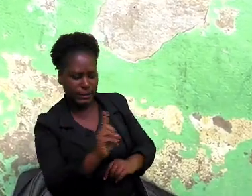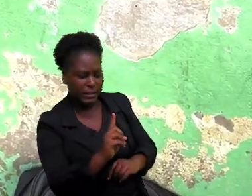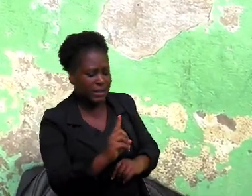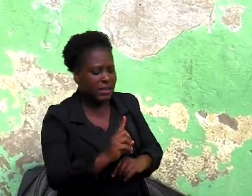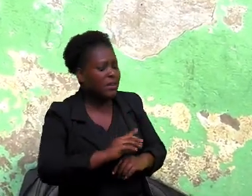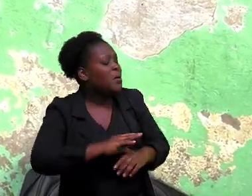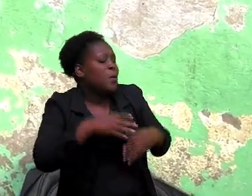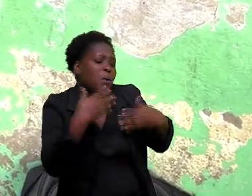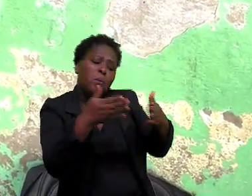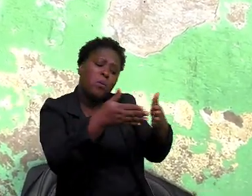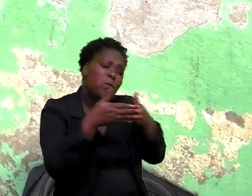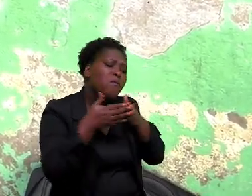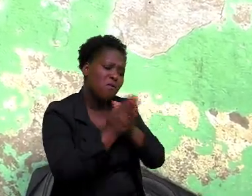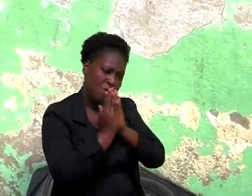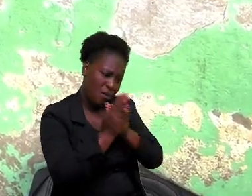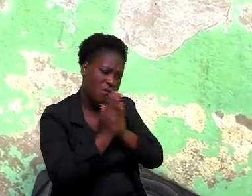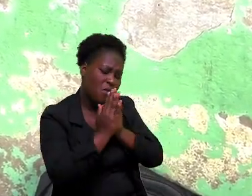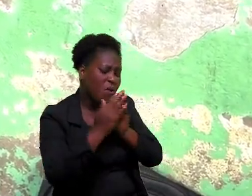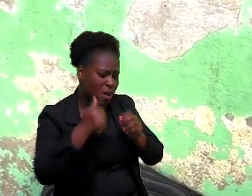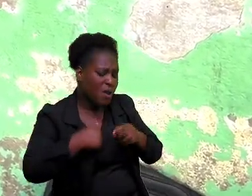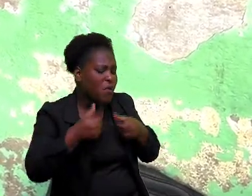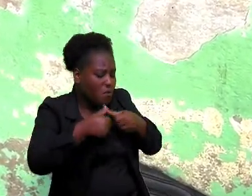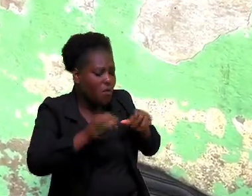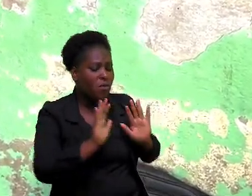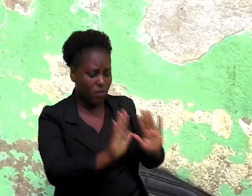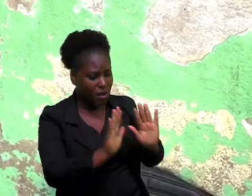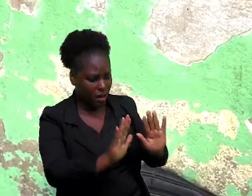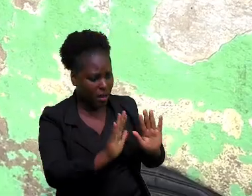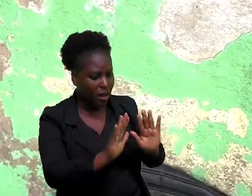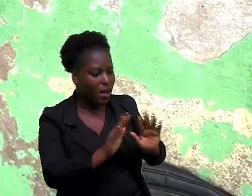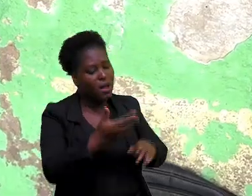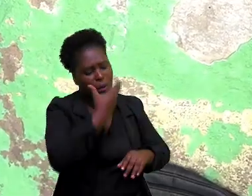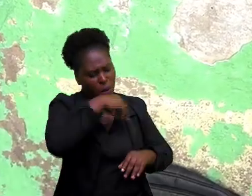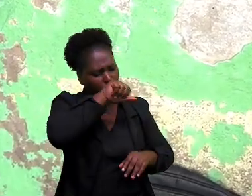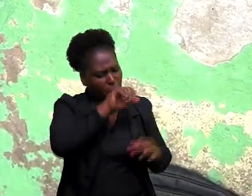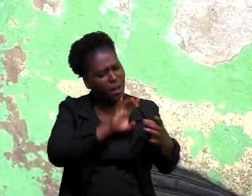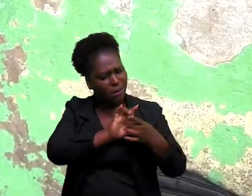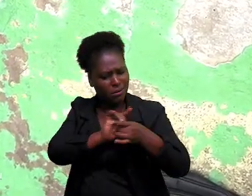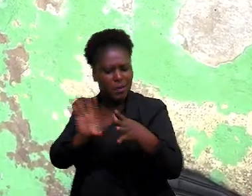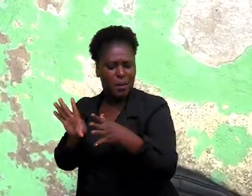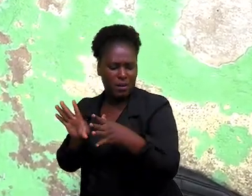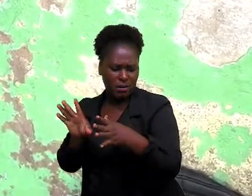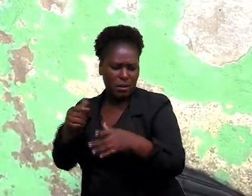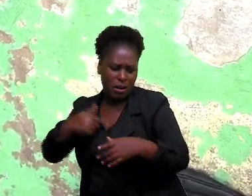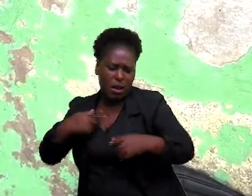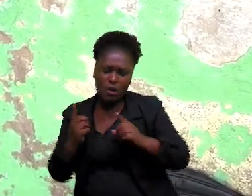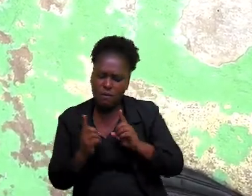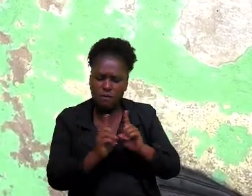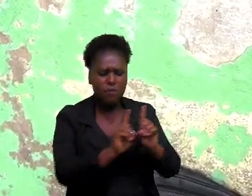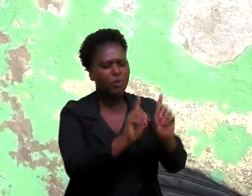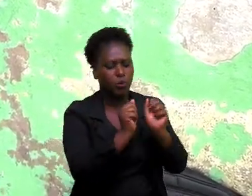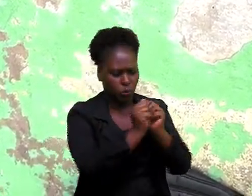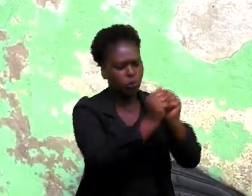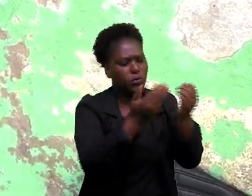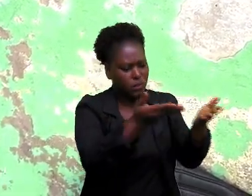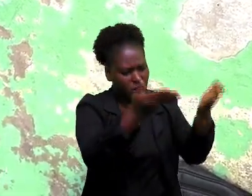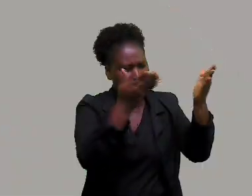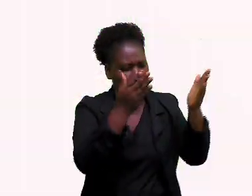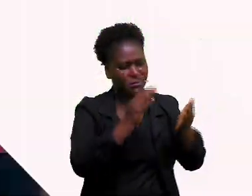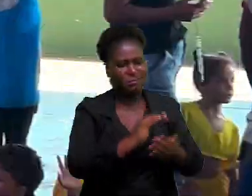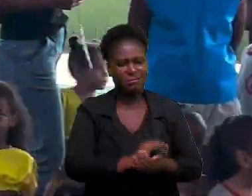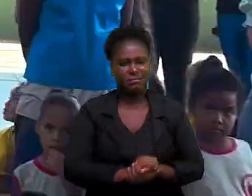é na verdade um príncipe que precisa de amor para voltar à vida humana.